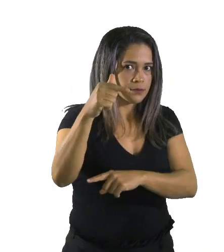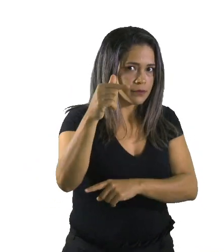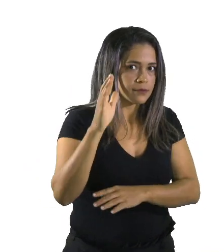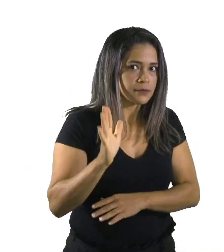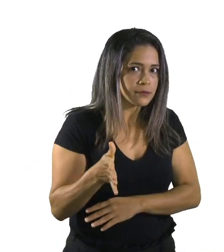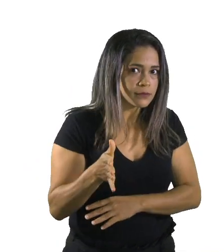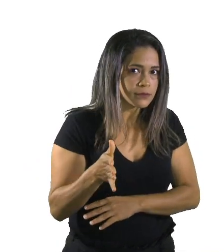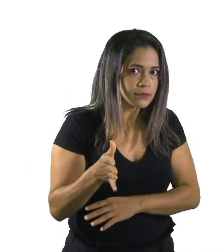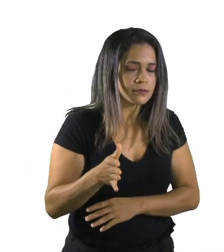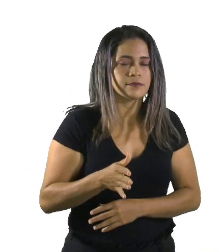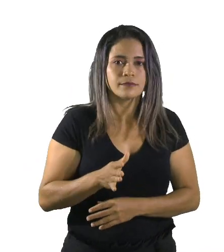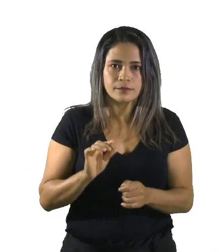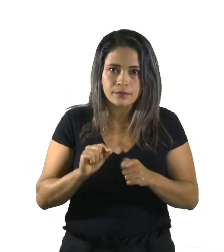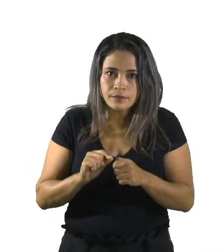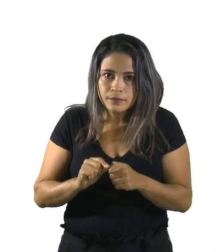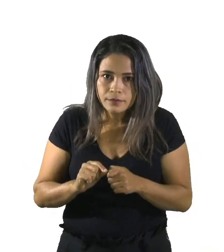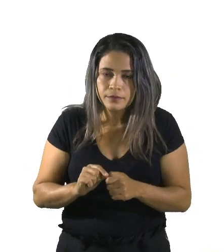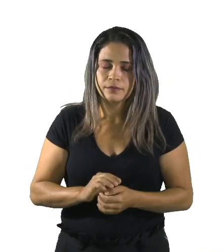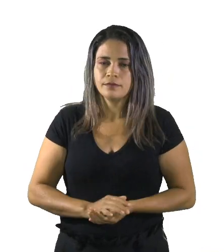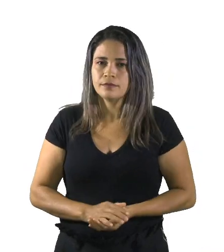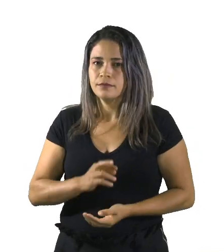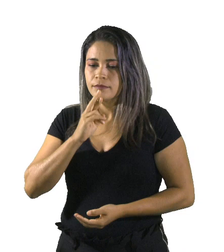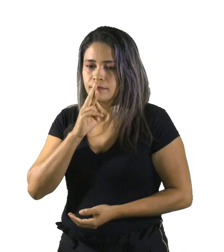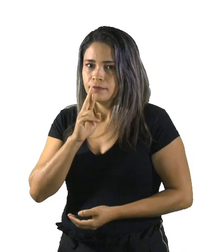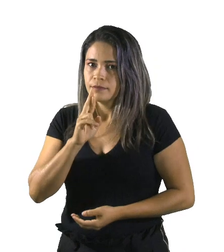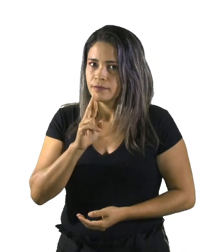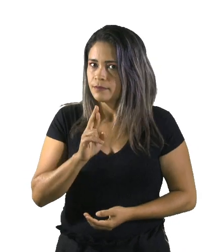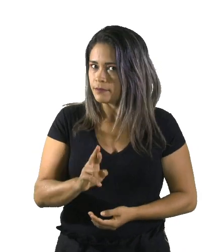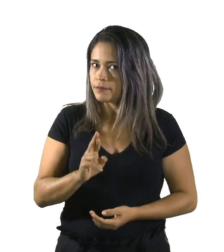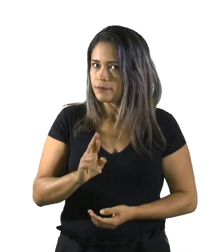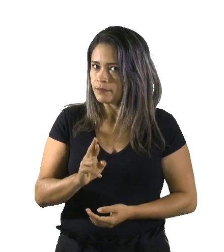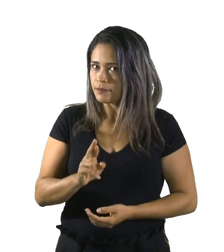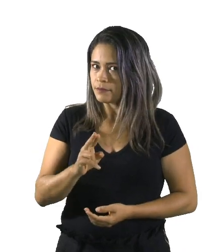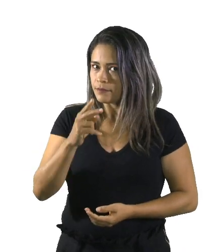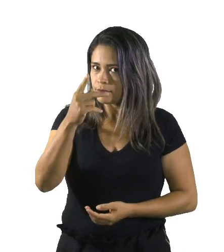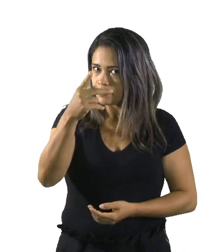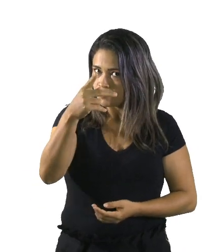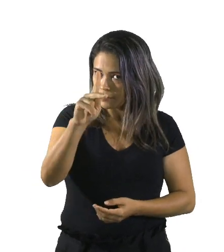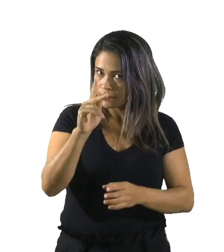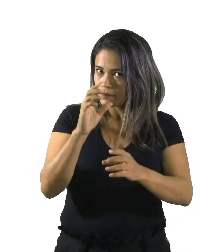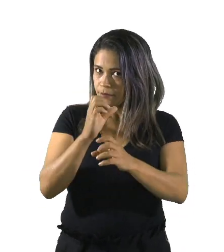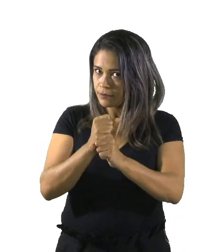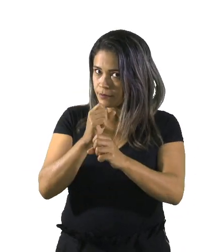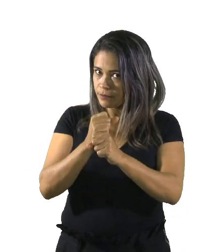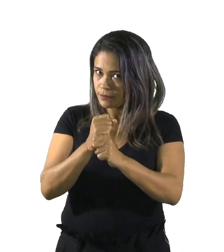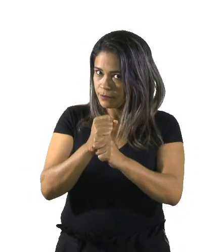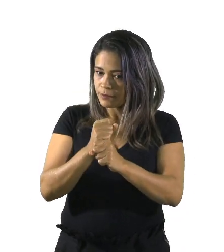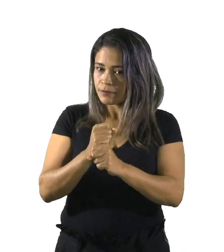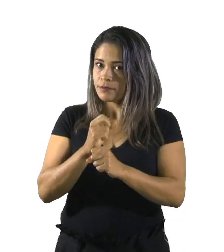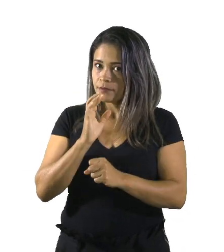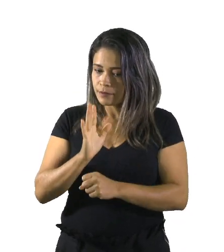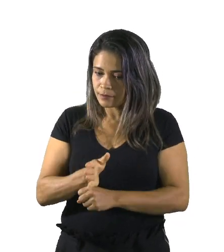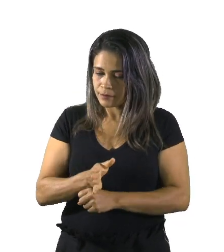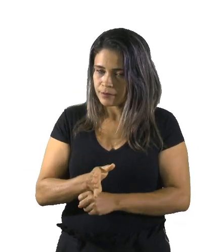Fez? Beleza. Agora, o resultado, a soma que você encontrou, multiplica por 2.